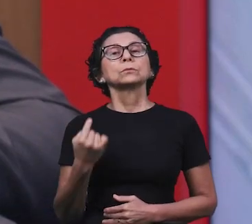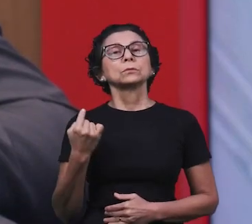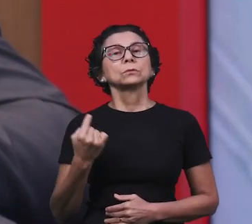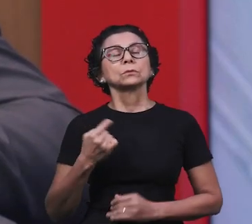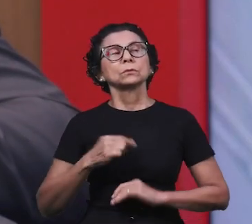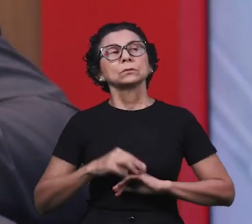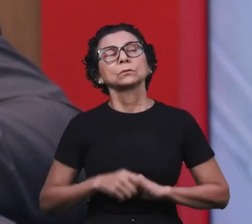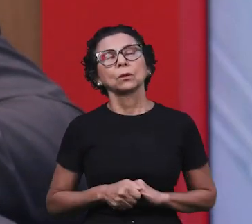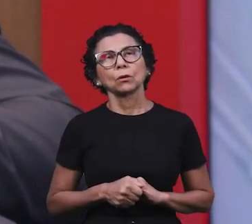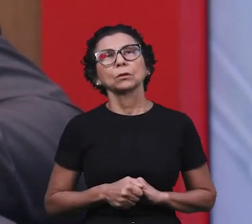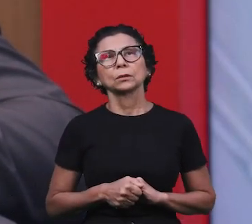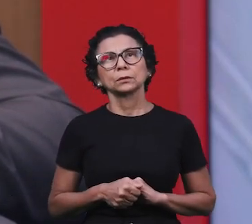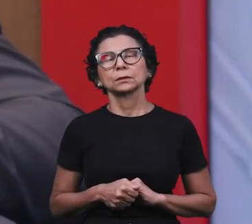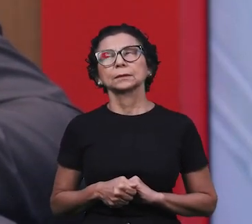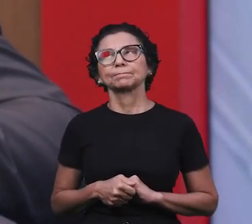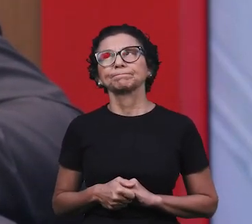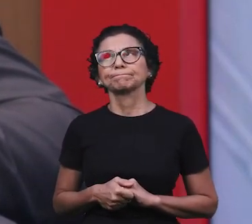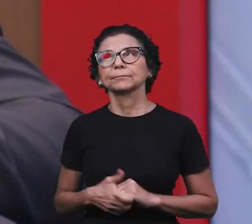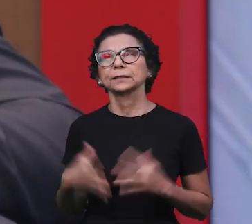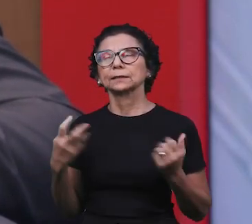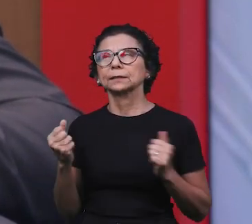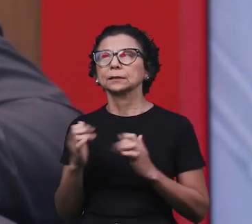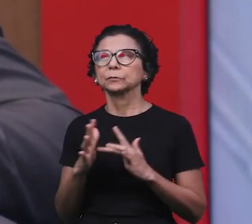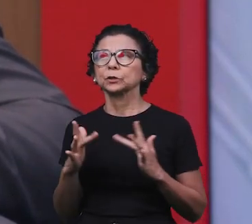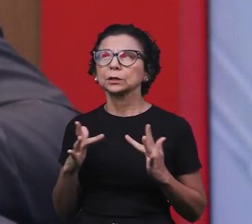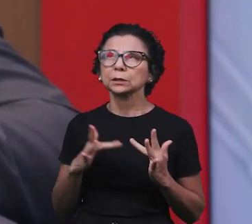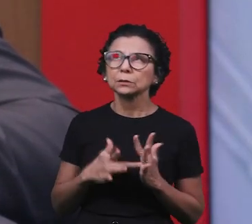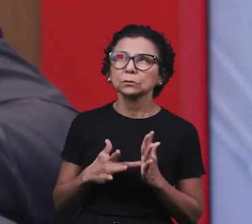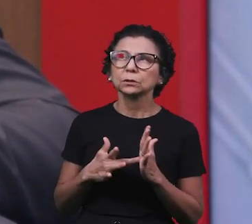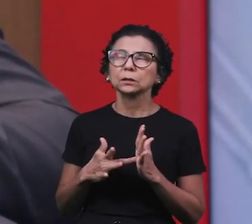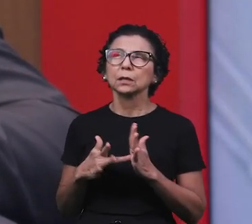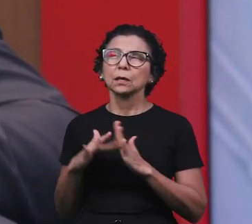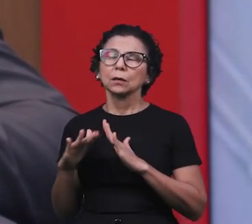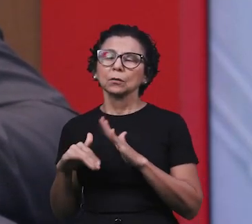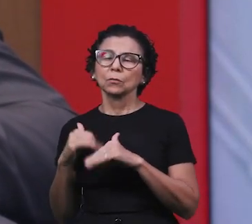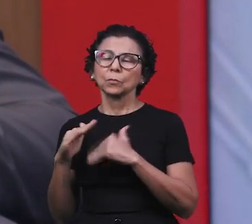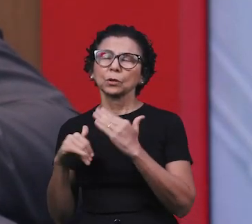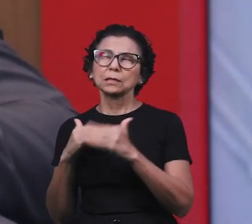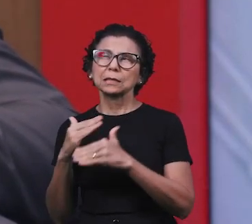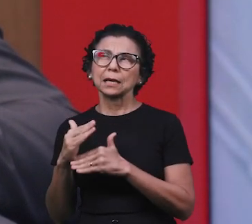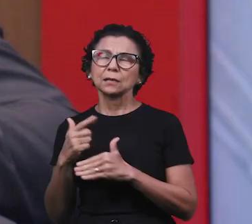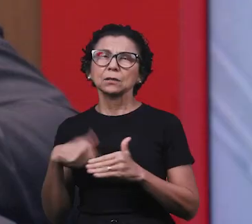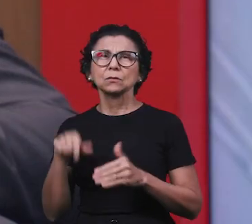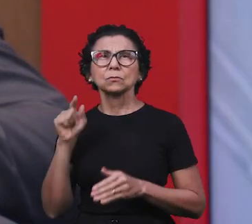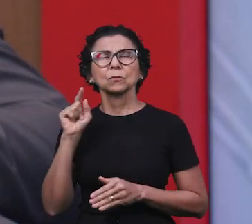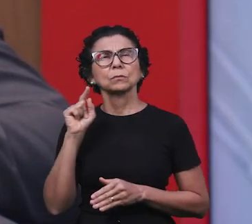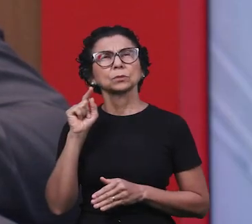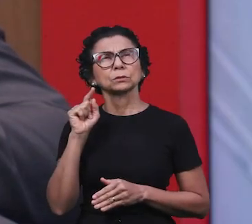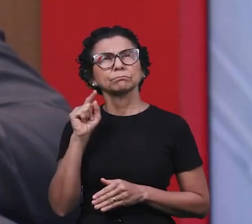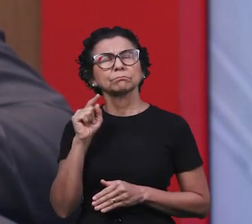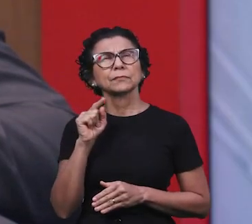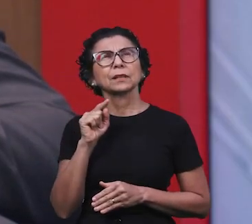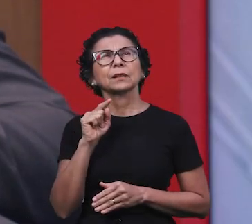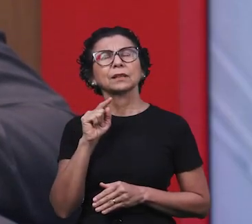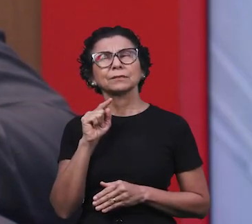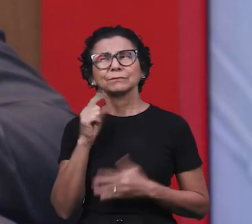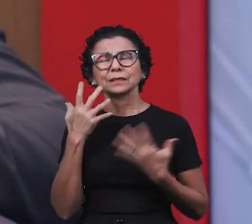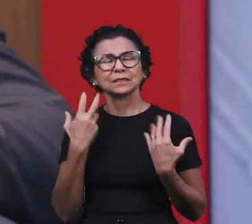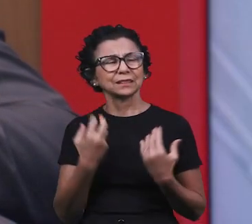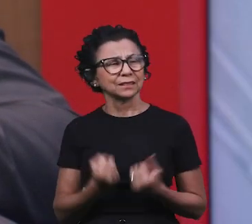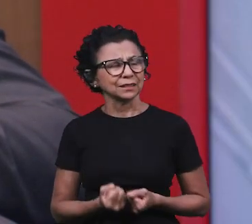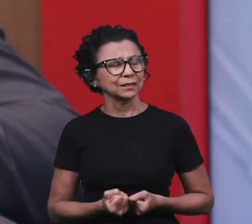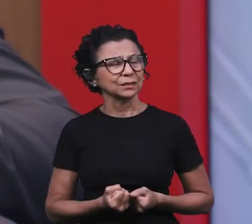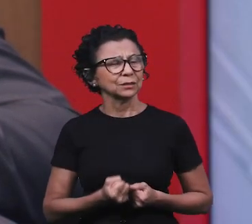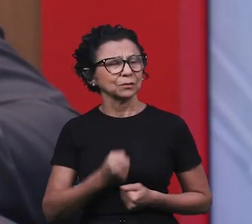nós estamos diante de Jesus, nós vamos reconhecendo as nossas falhas. Nós vamos reconhecendo. Só